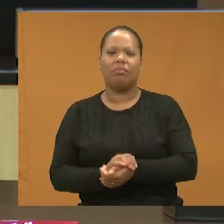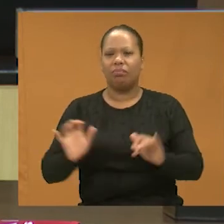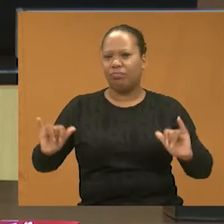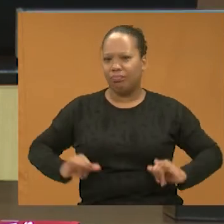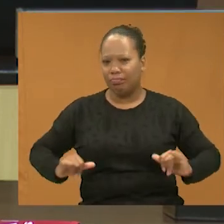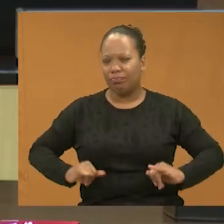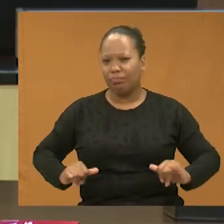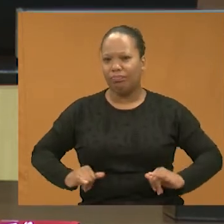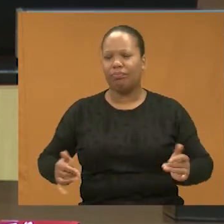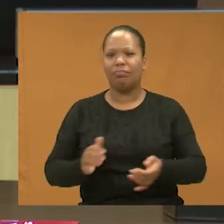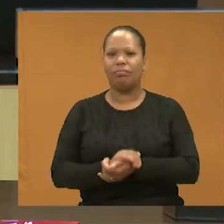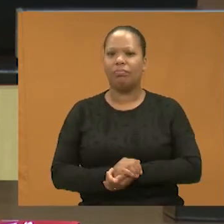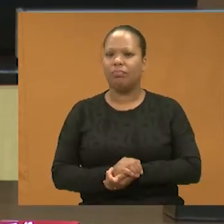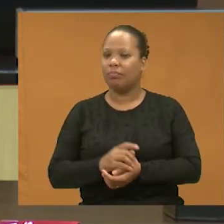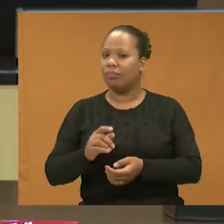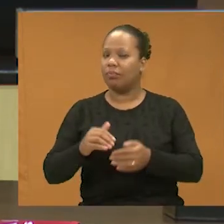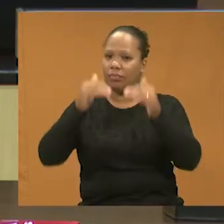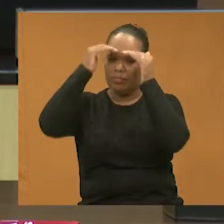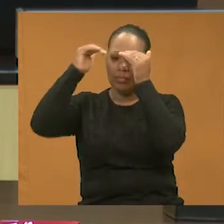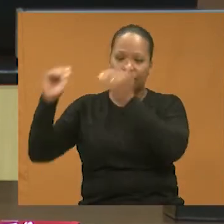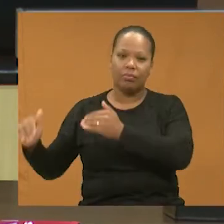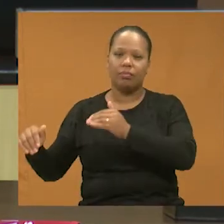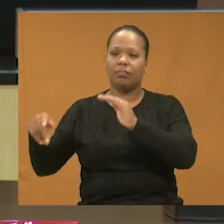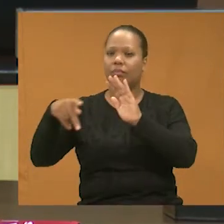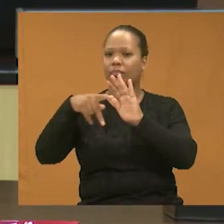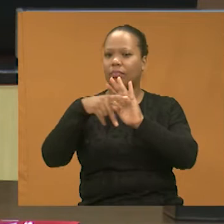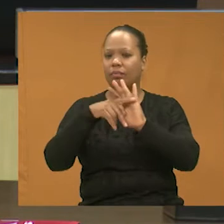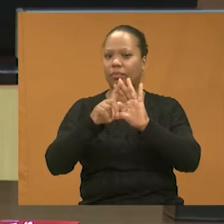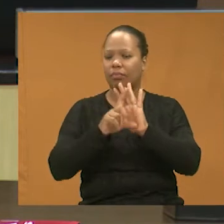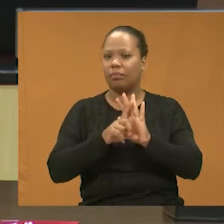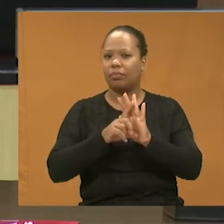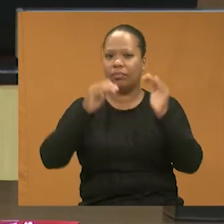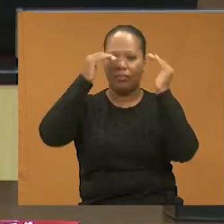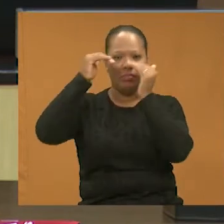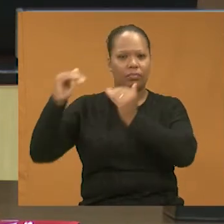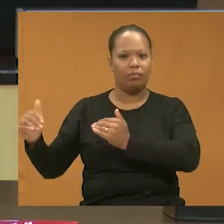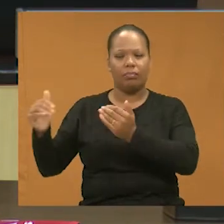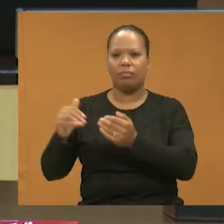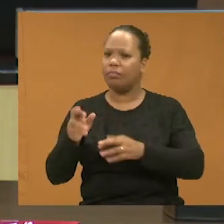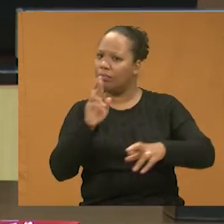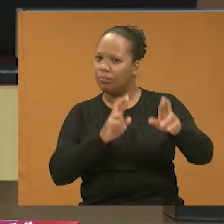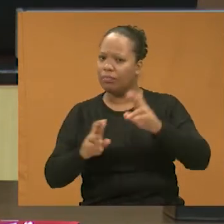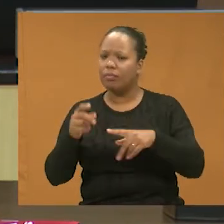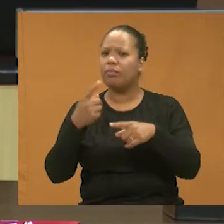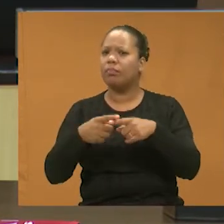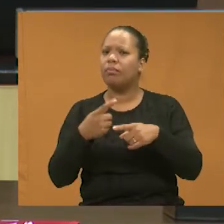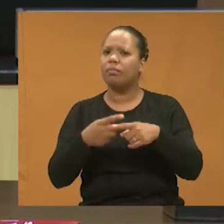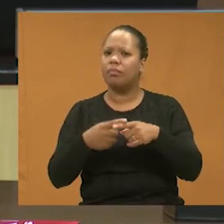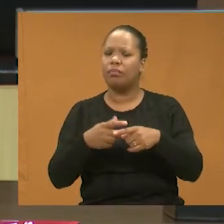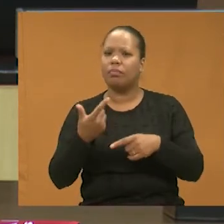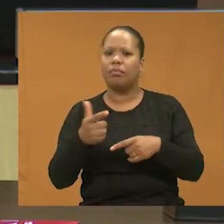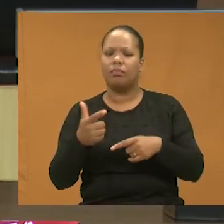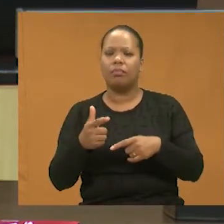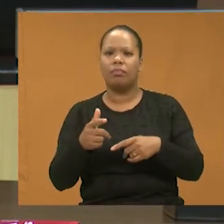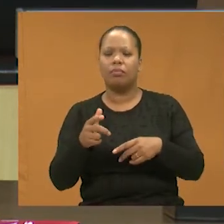enfim. São algumas leis que não estão sendo cumpridas, então eu fiz realmente esse pedido de informação para averiguar o porquê que